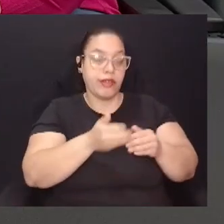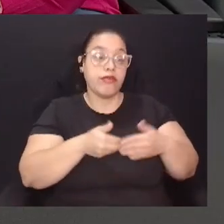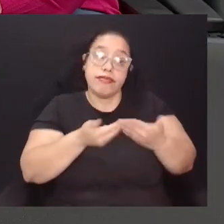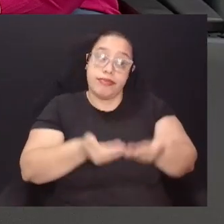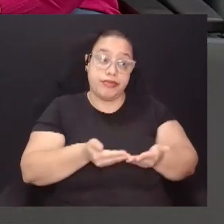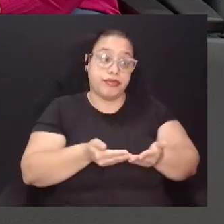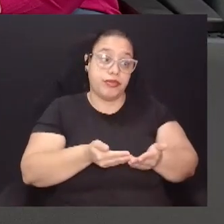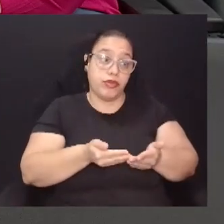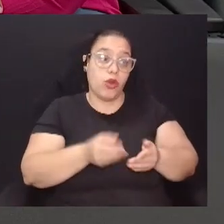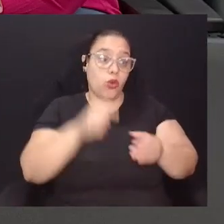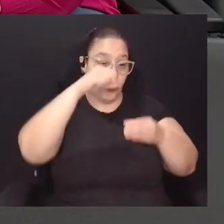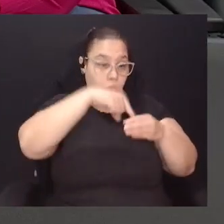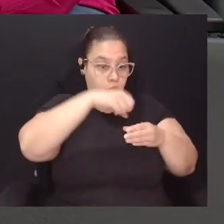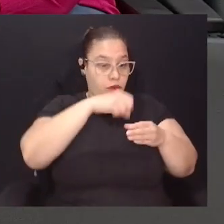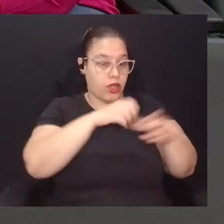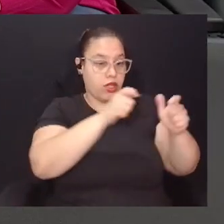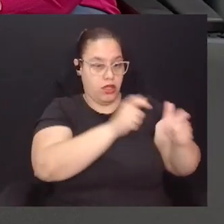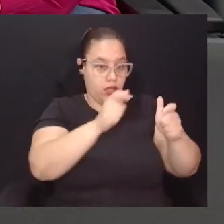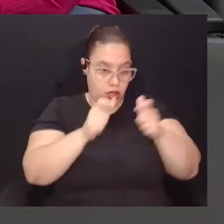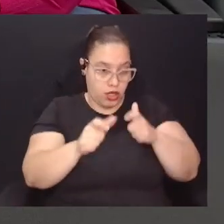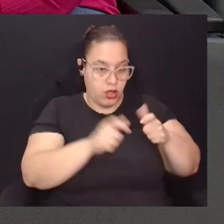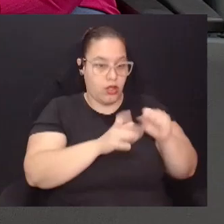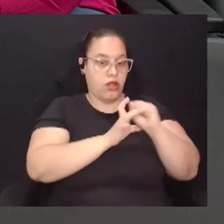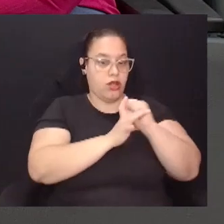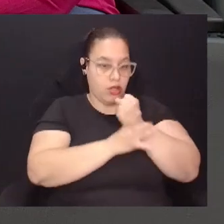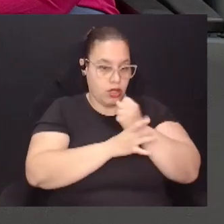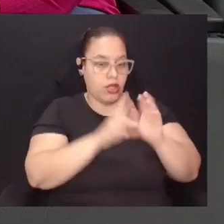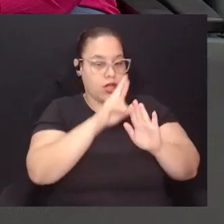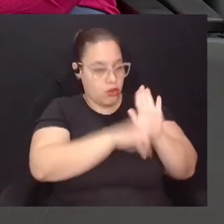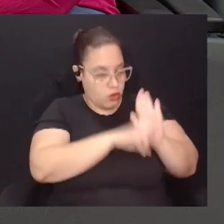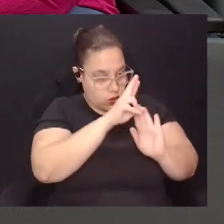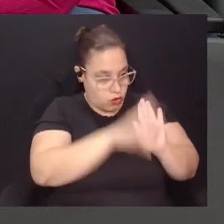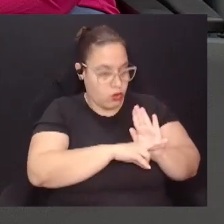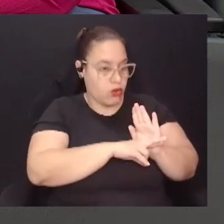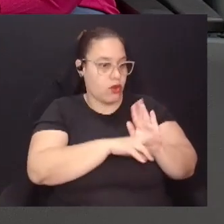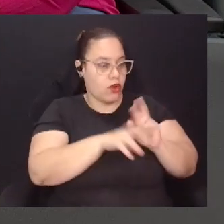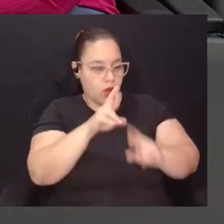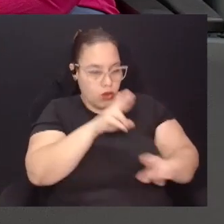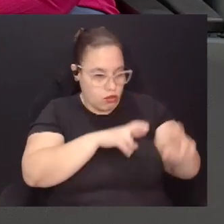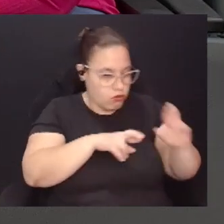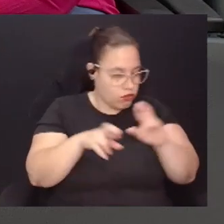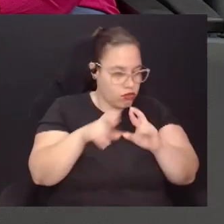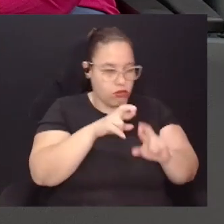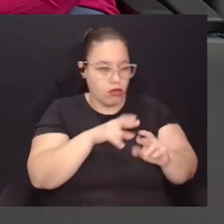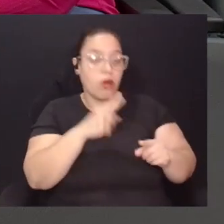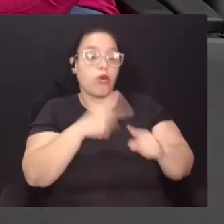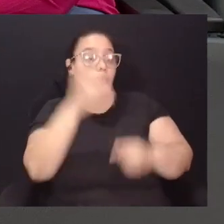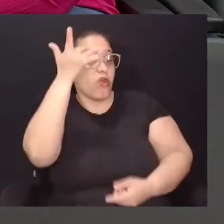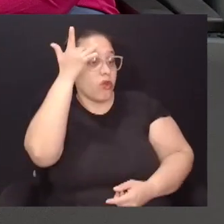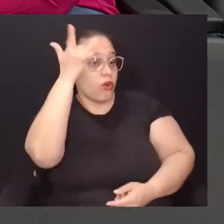permite, né, a questão do plantio dentro de espaços, né, seguros, regulamentados, né, supervisionados,